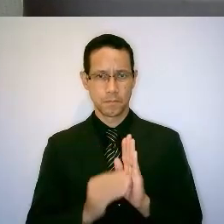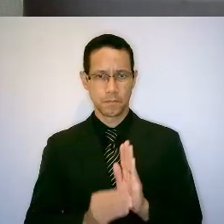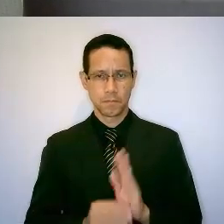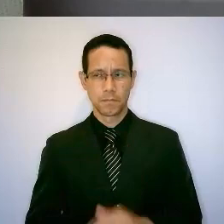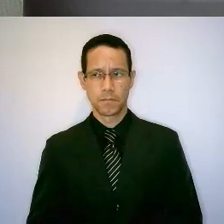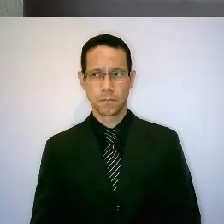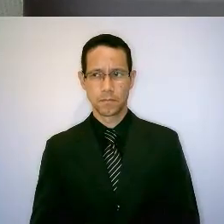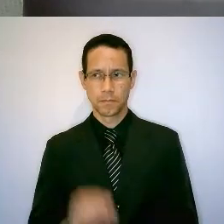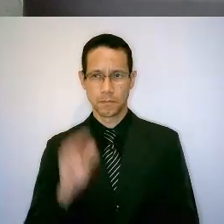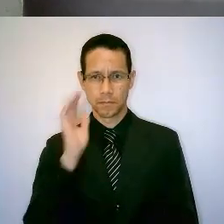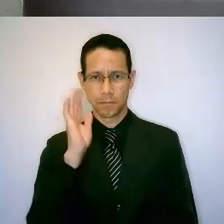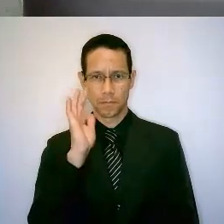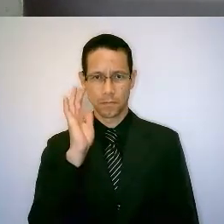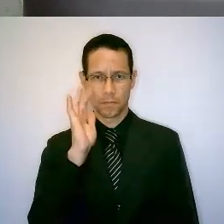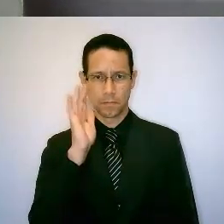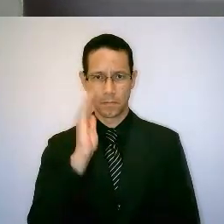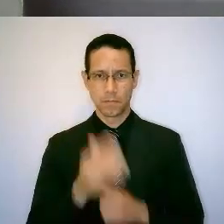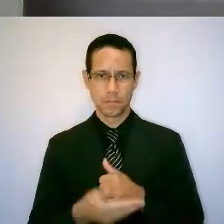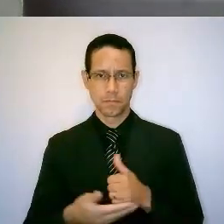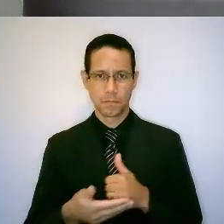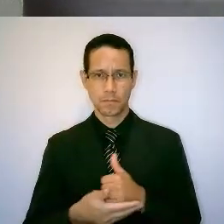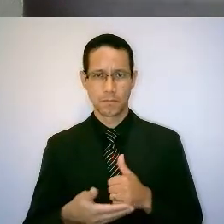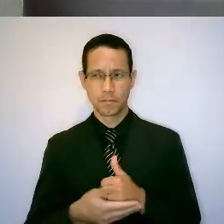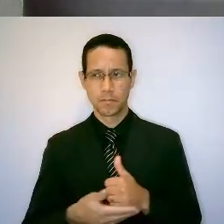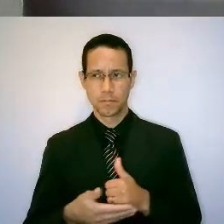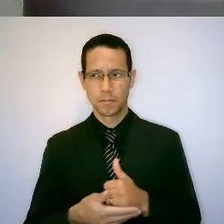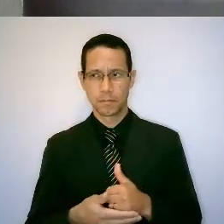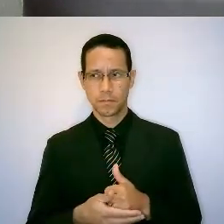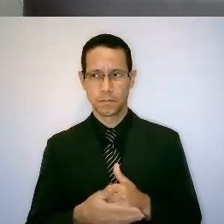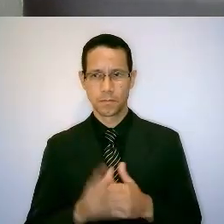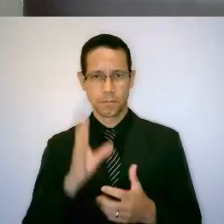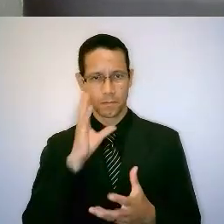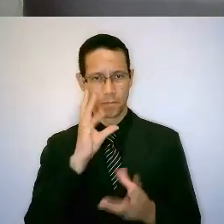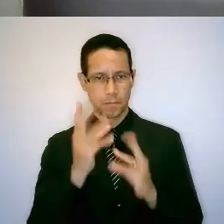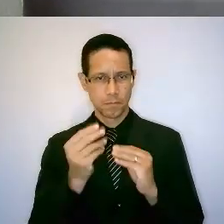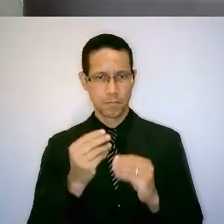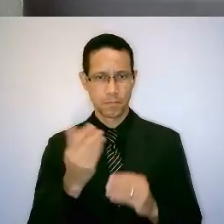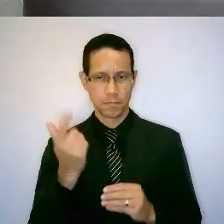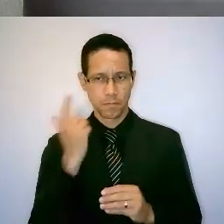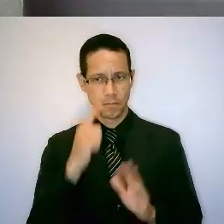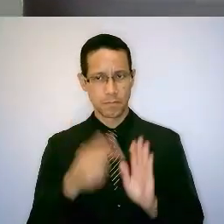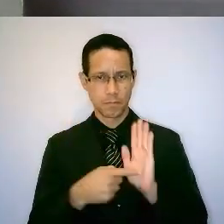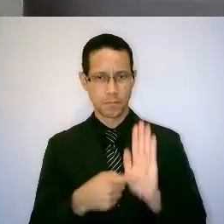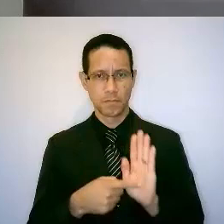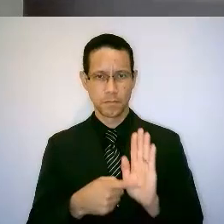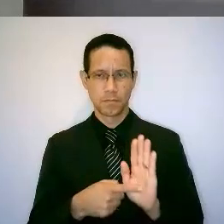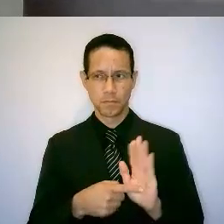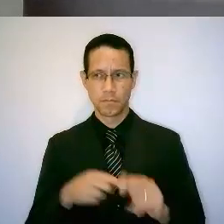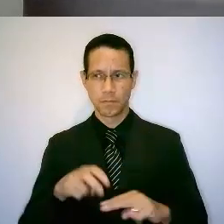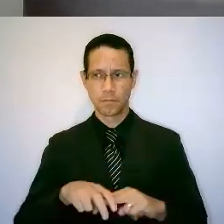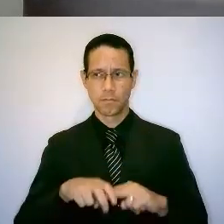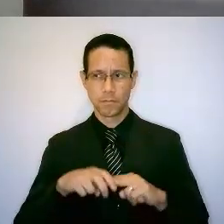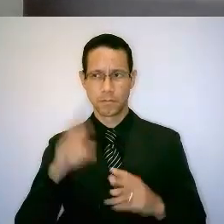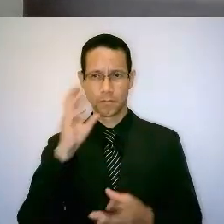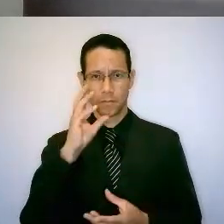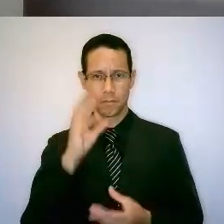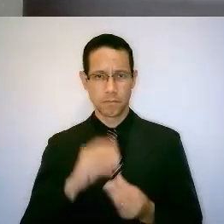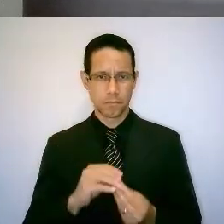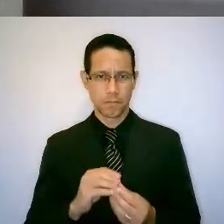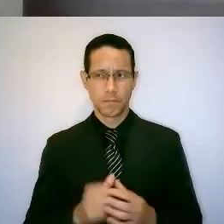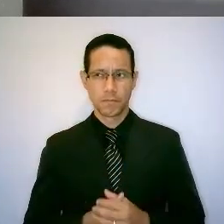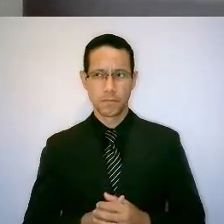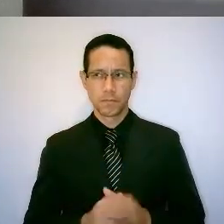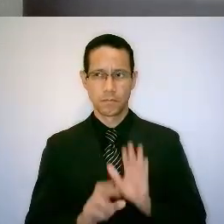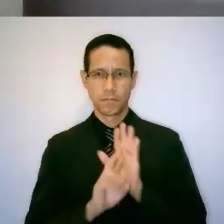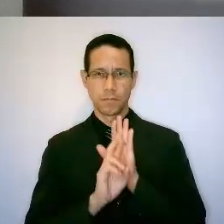fundamentação já resolve já indica o motivo pelo qual a conclusão deste relator se deu